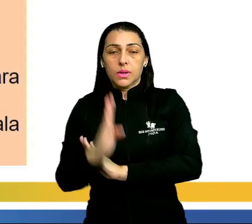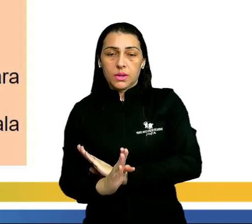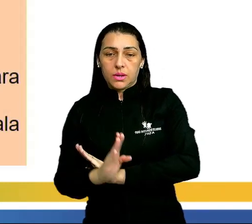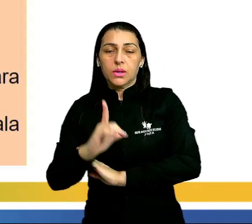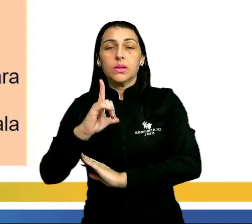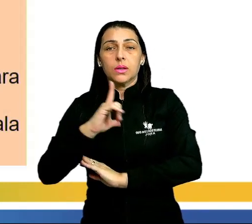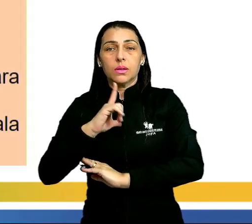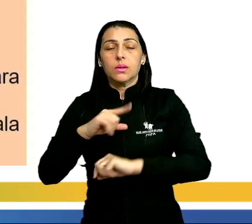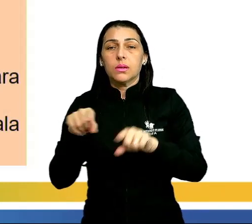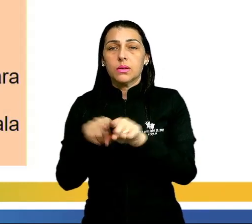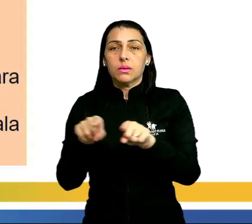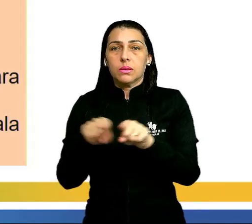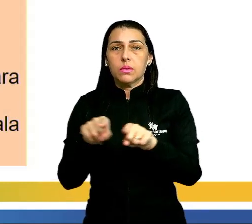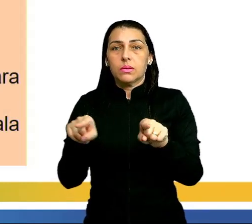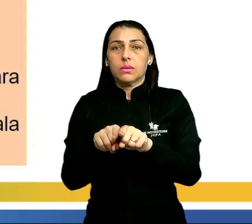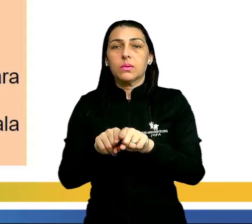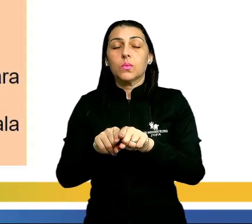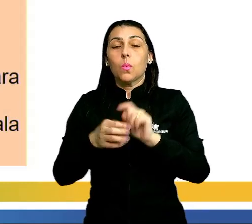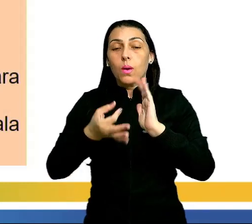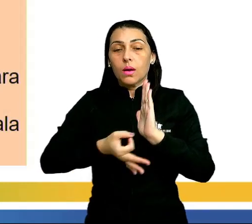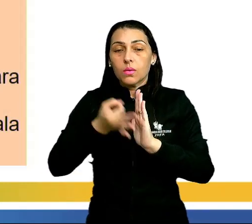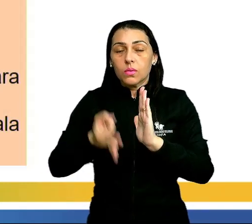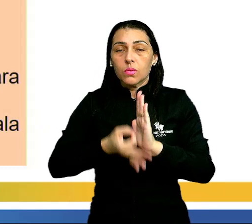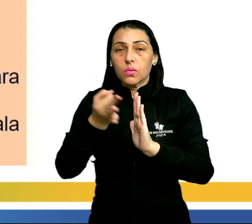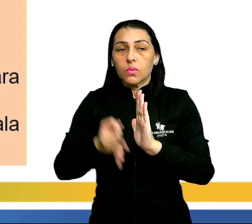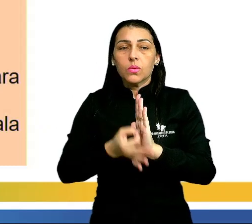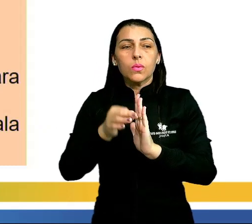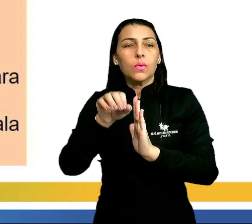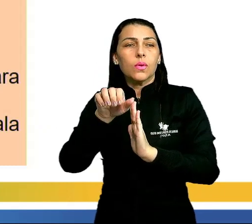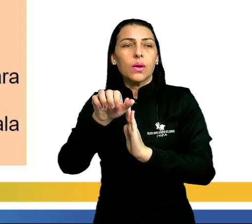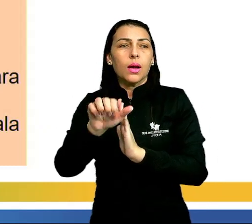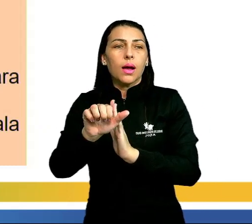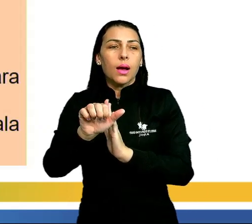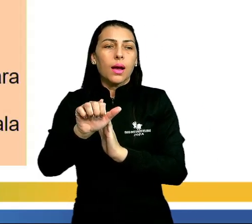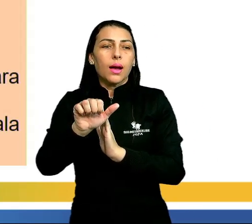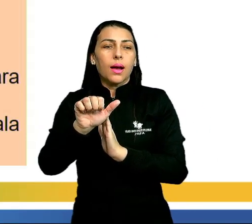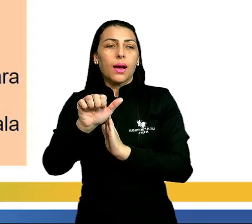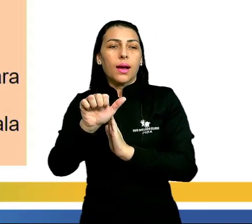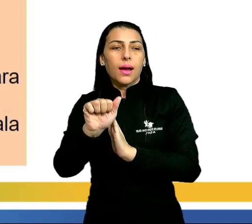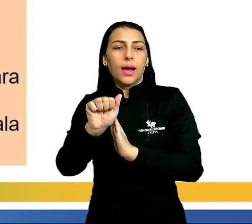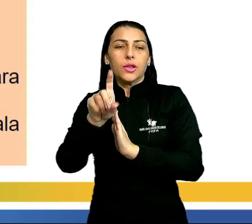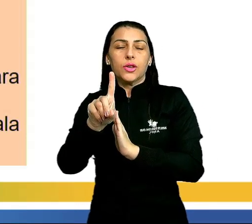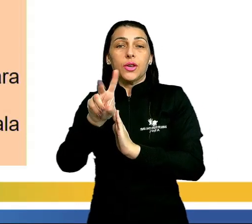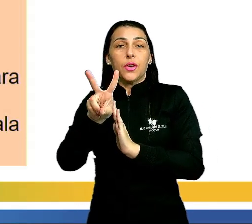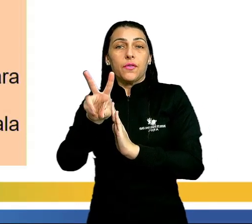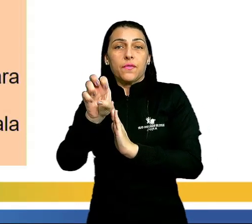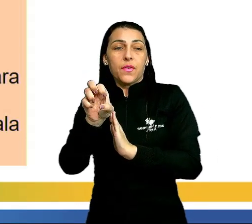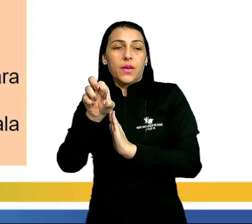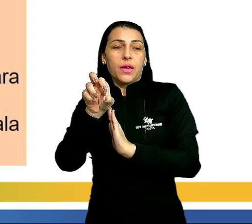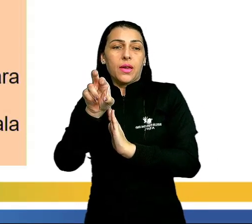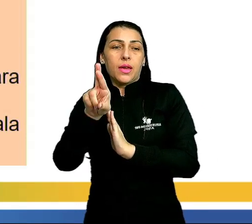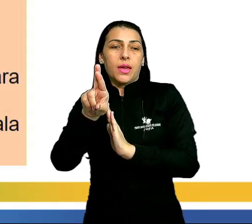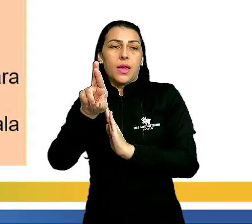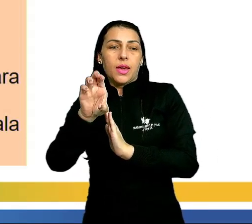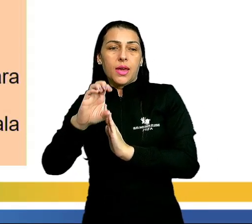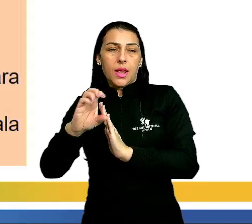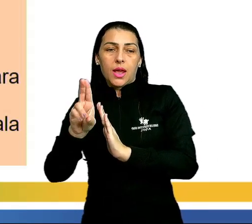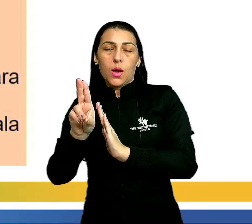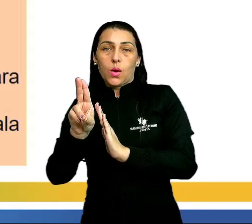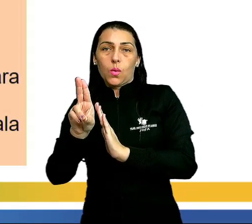Então nós temos também o argumento ad verecundia, que é o argumento por apelo à autoridade.